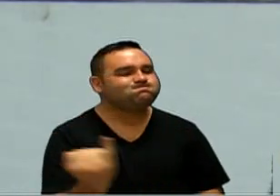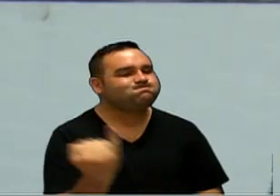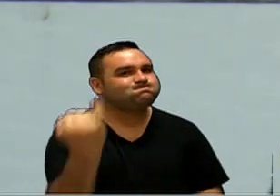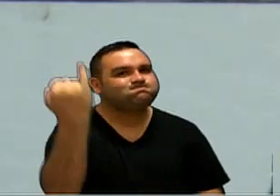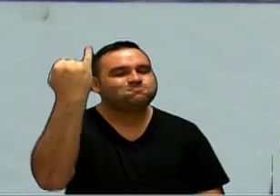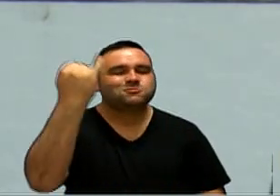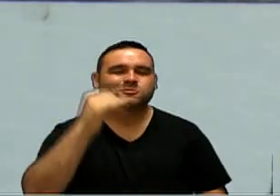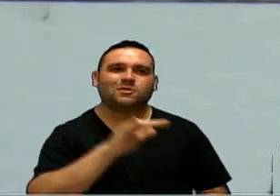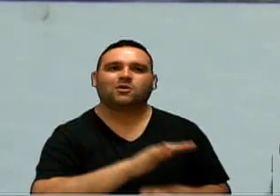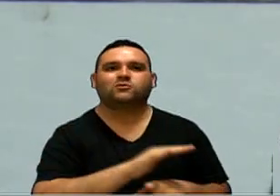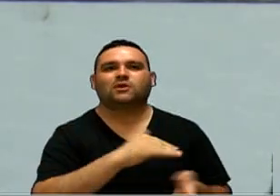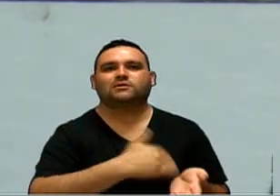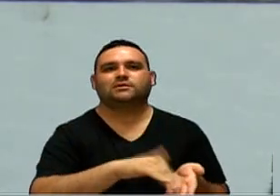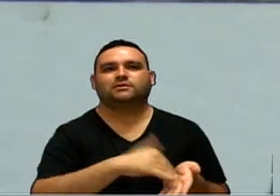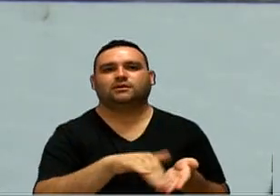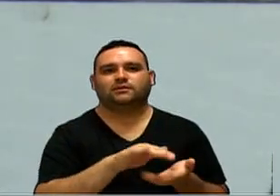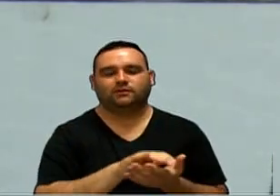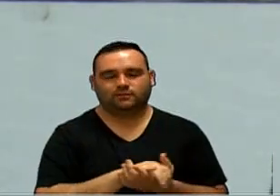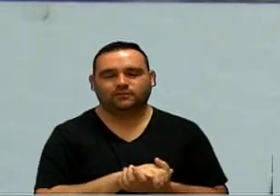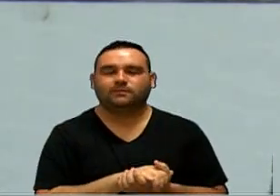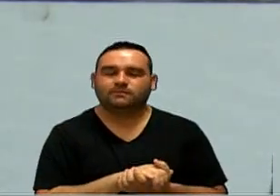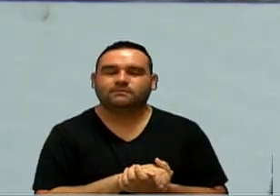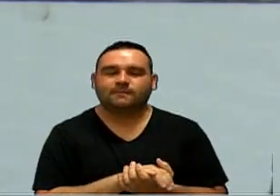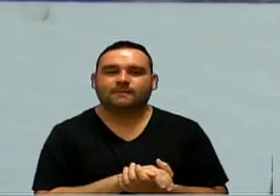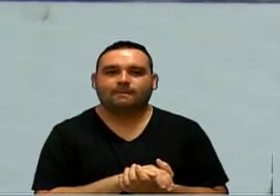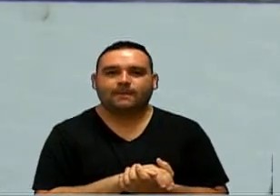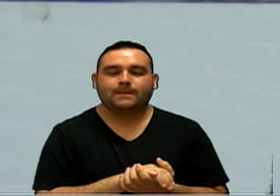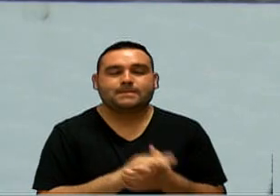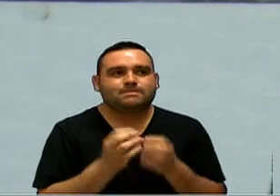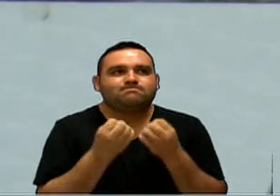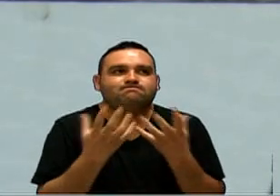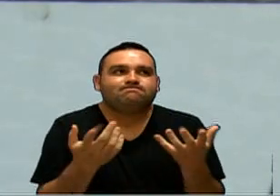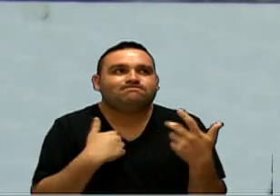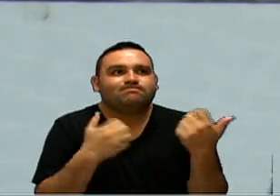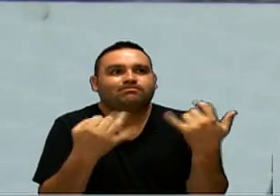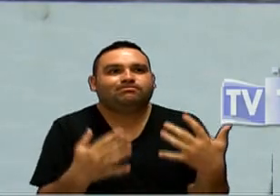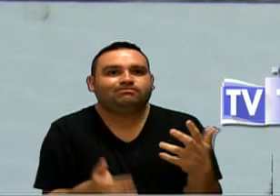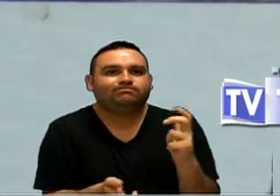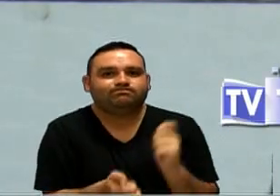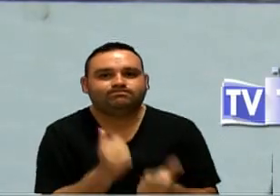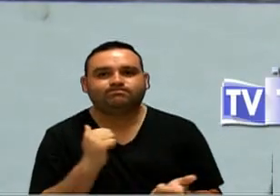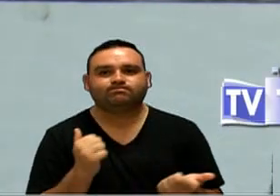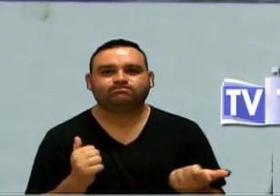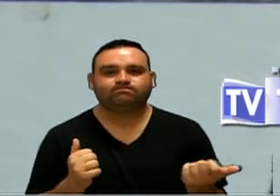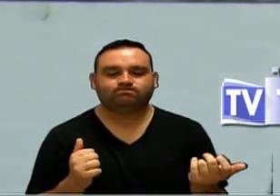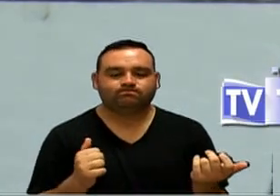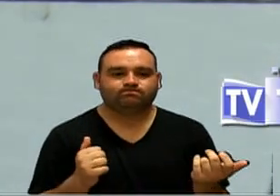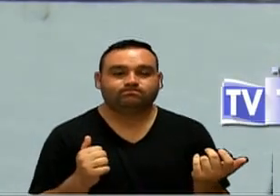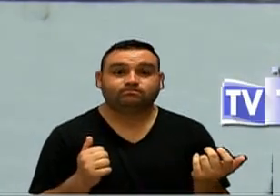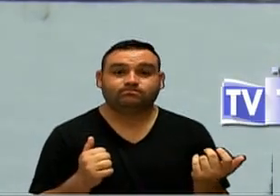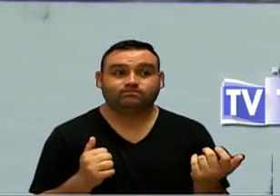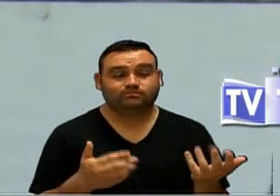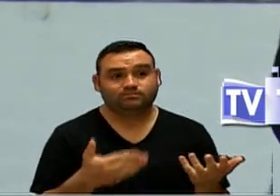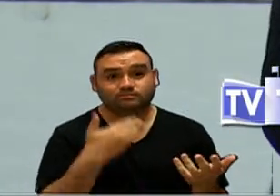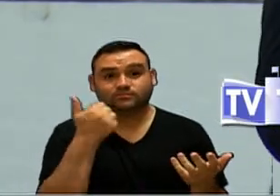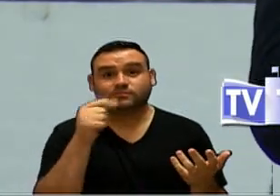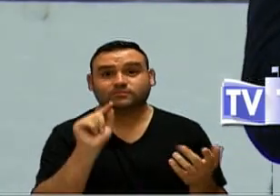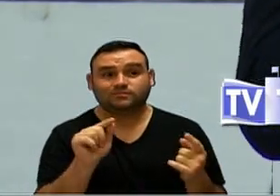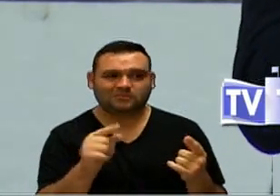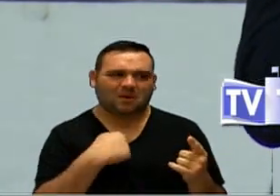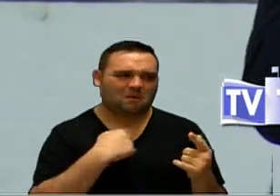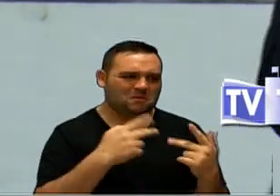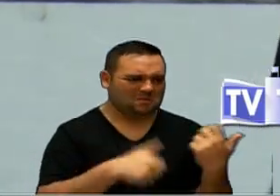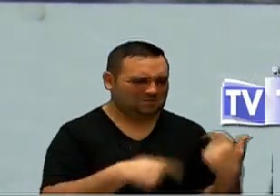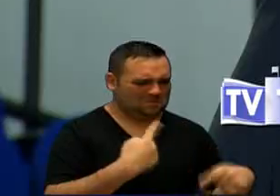da Secretaria de Esportes. Bom, falar de esporte é melhor do que falar